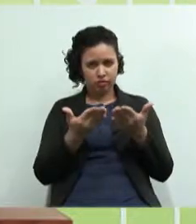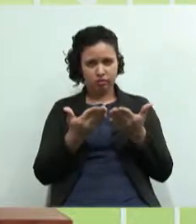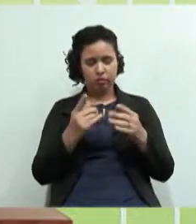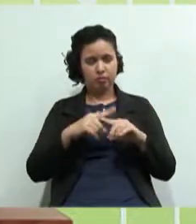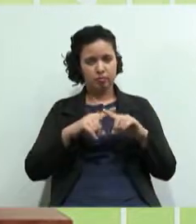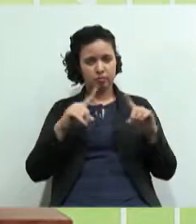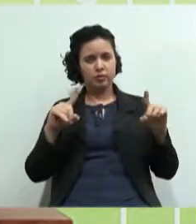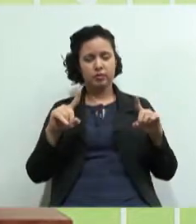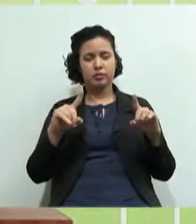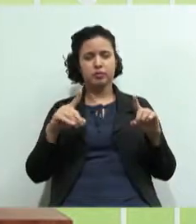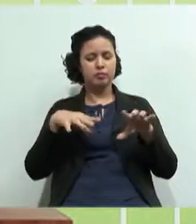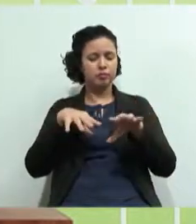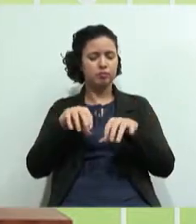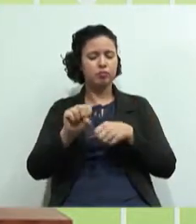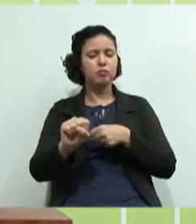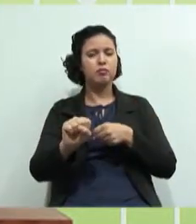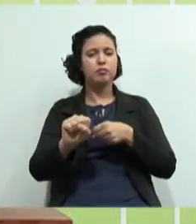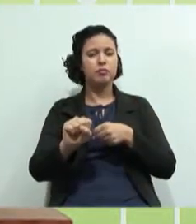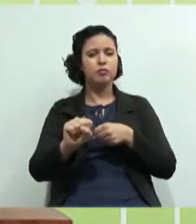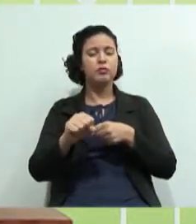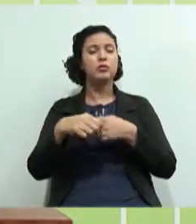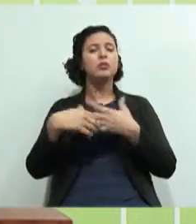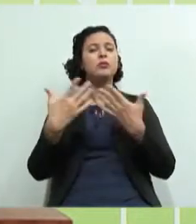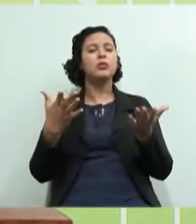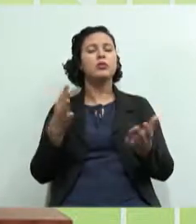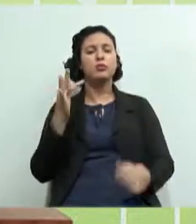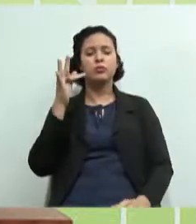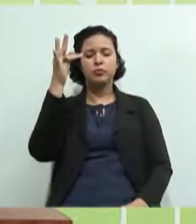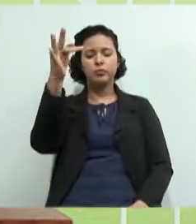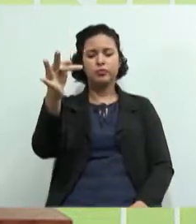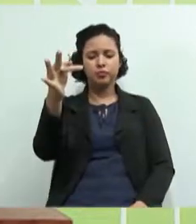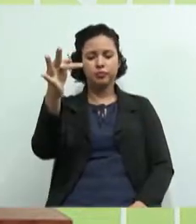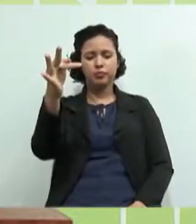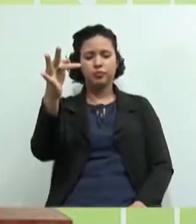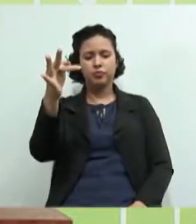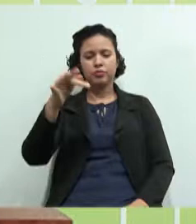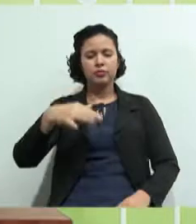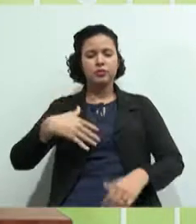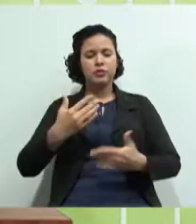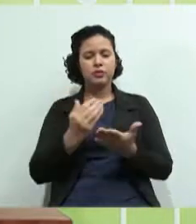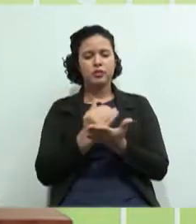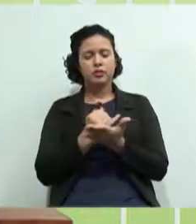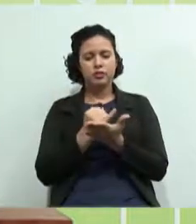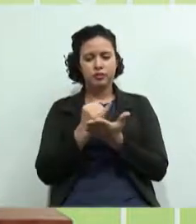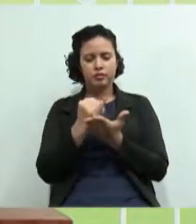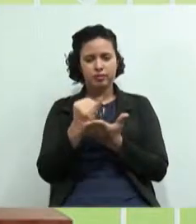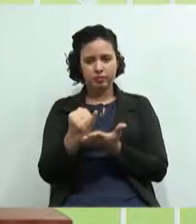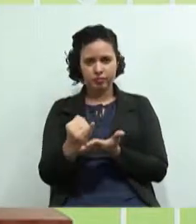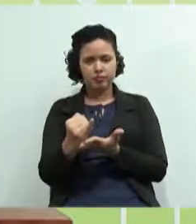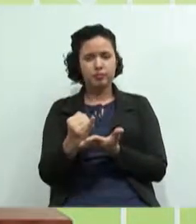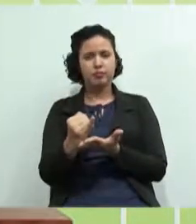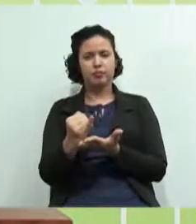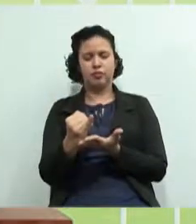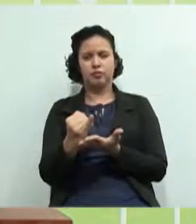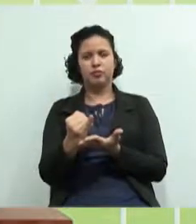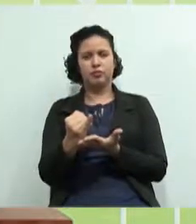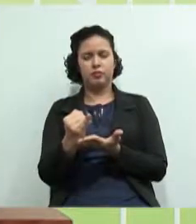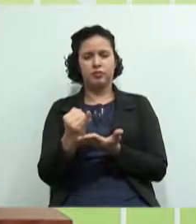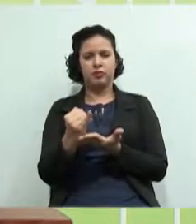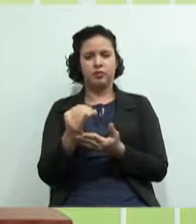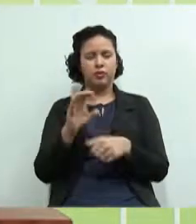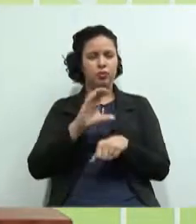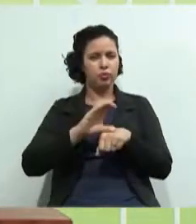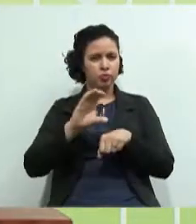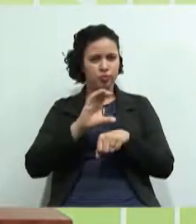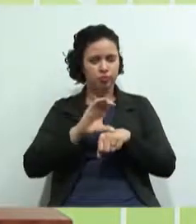Mas quando você se formar, esse quando será no futuro. Você já iniciou esse curso de cooperativismo do